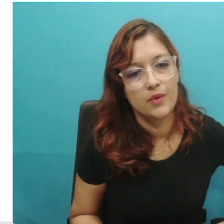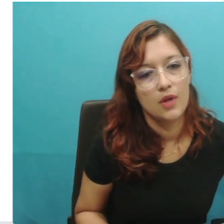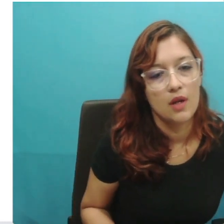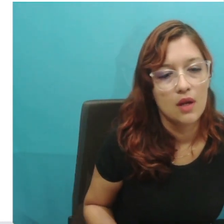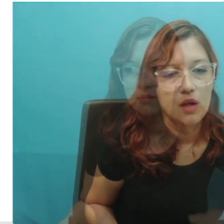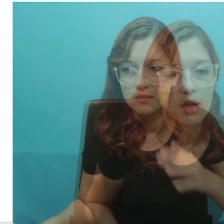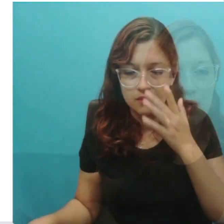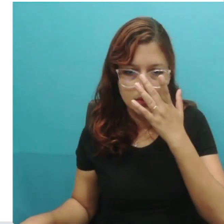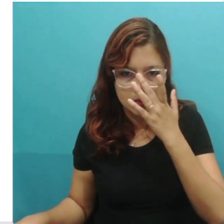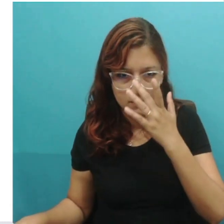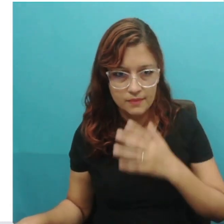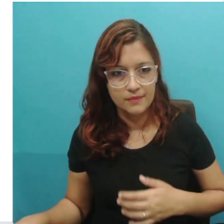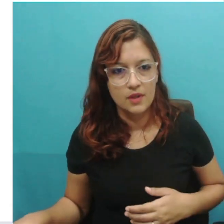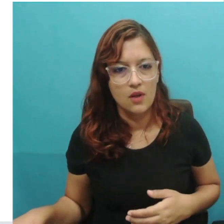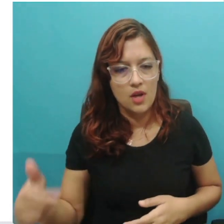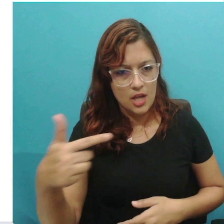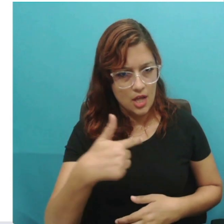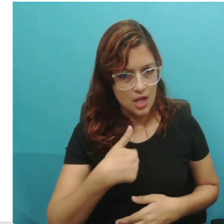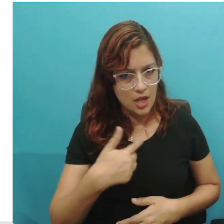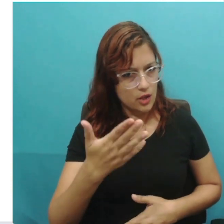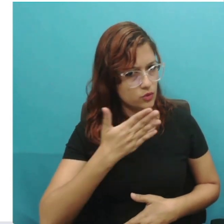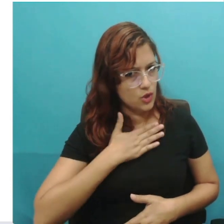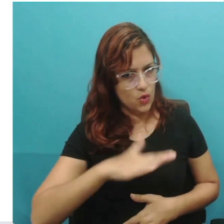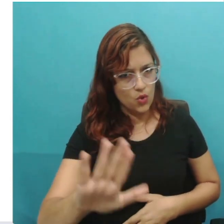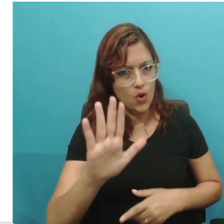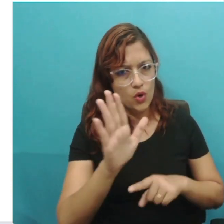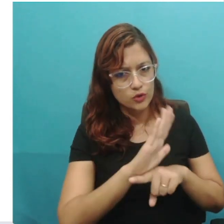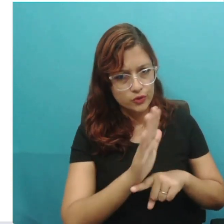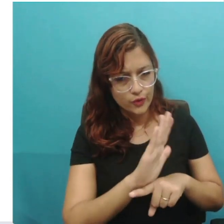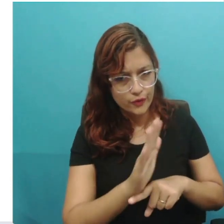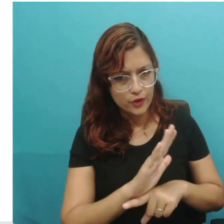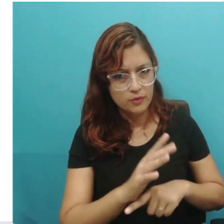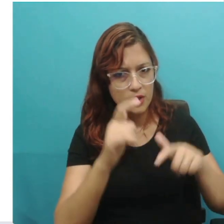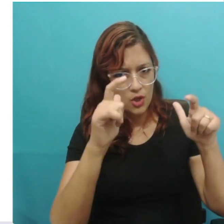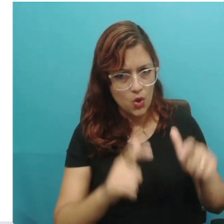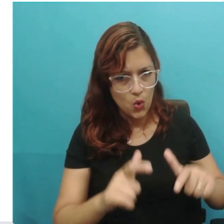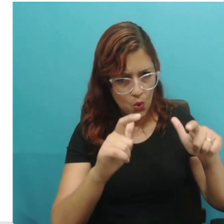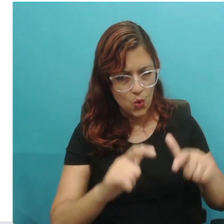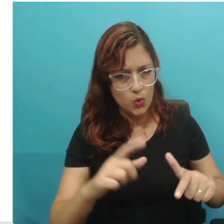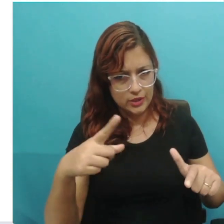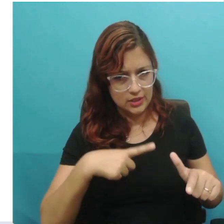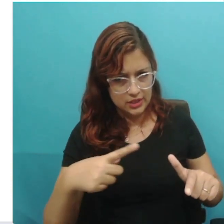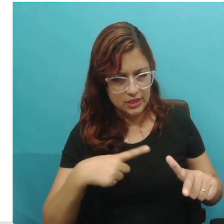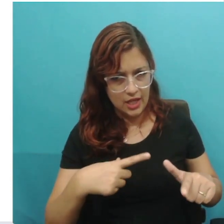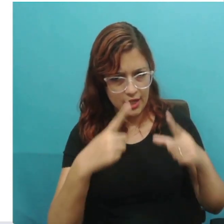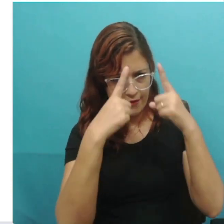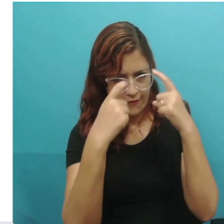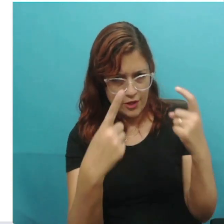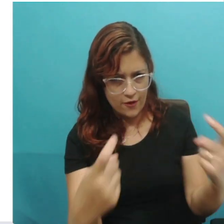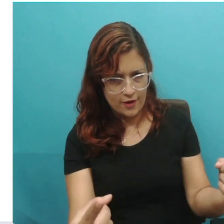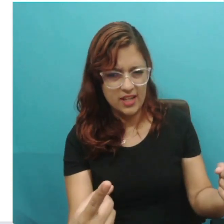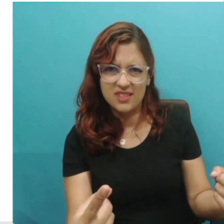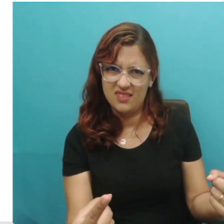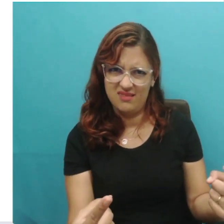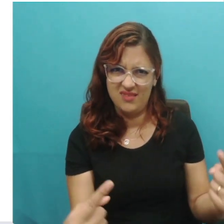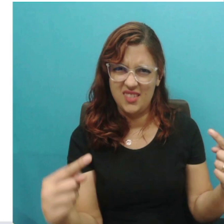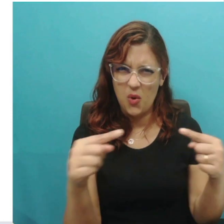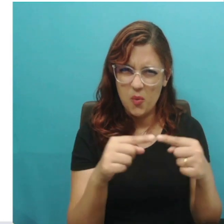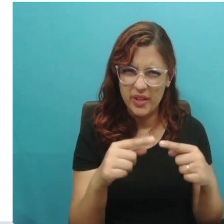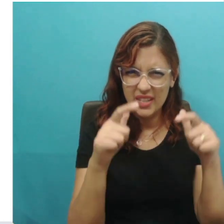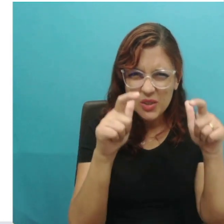então, esses dois só se referem a lugar. Por exemplo, eu não gosto de filme onde há